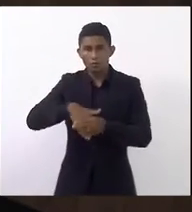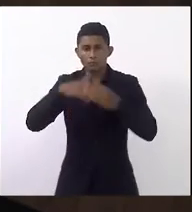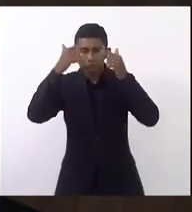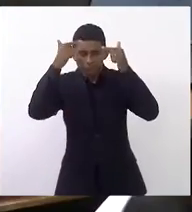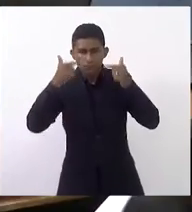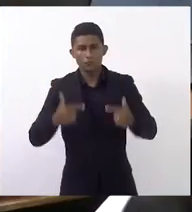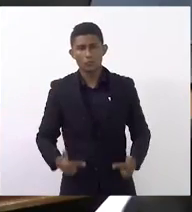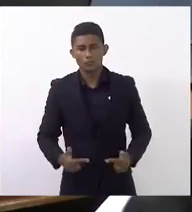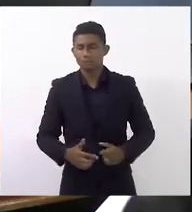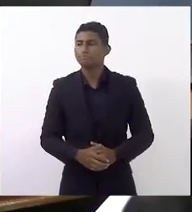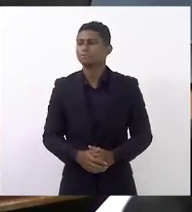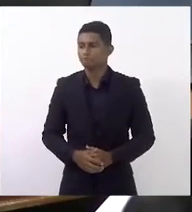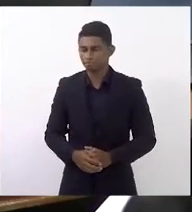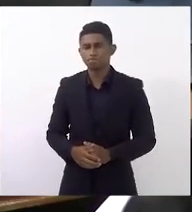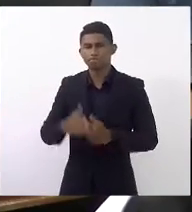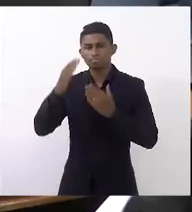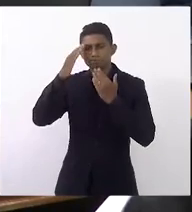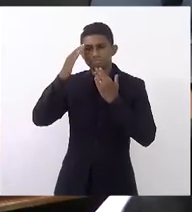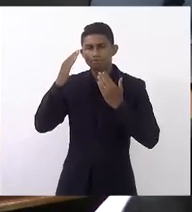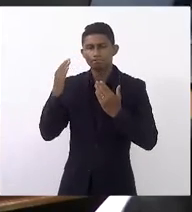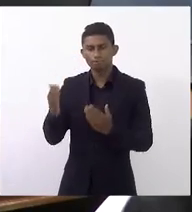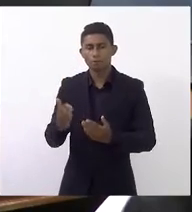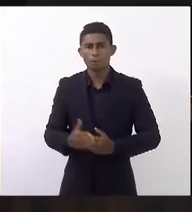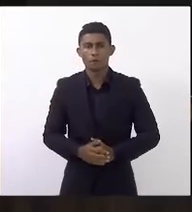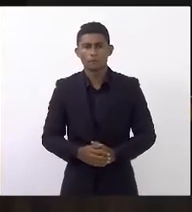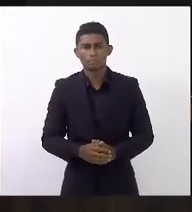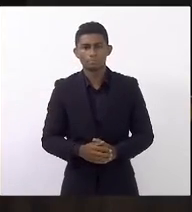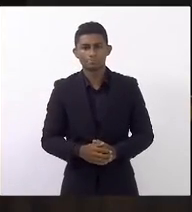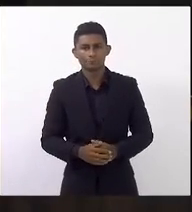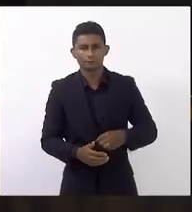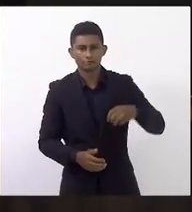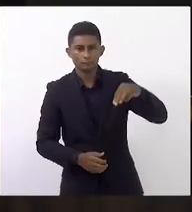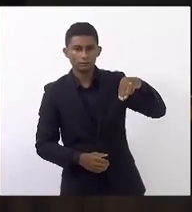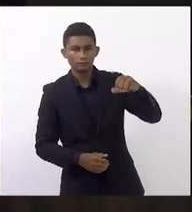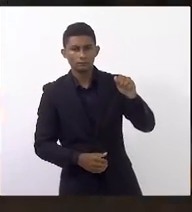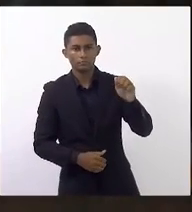abstenção. Obrigado, deputado Valdeir Carneiro. Deputado Márcio Pacheco.